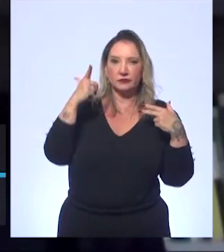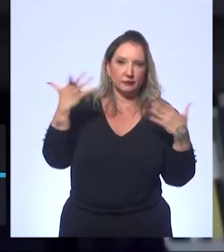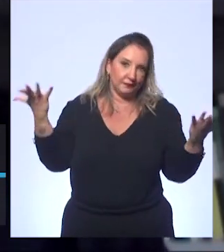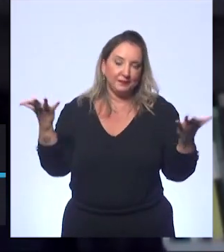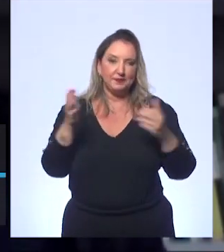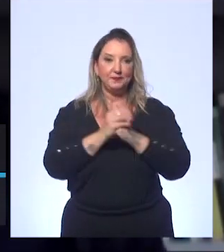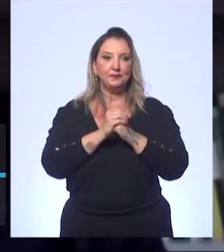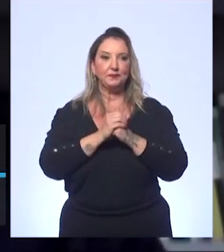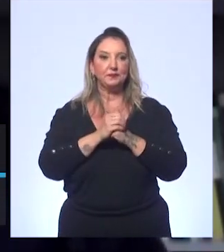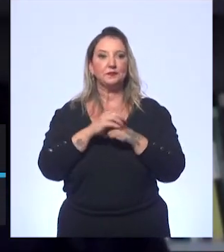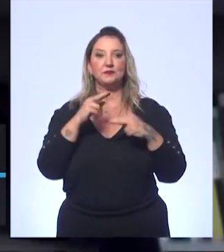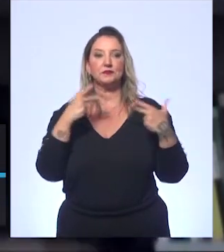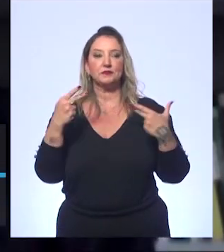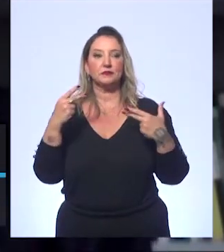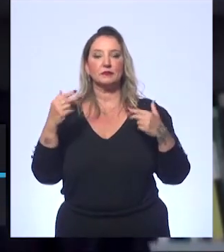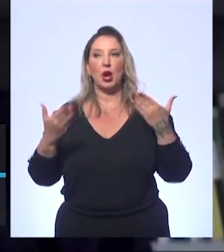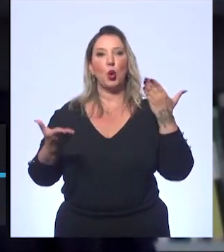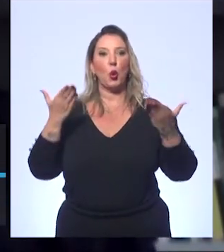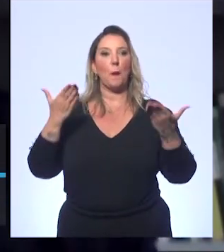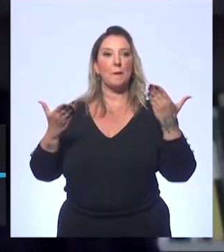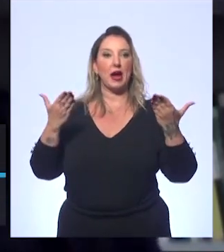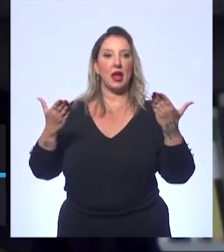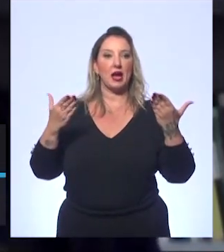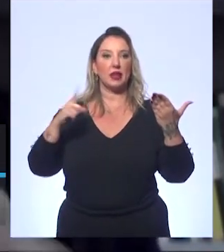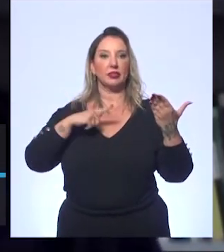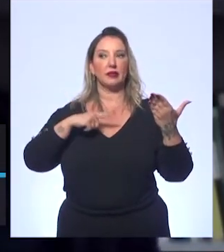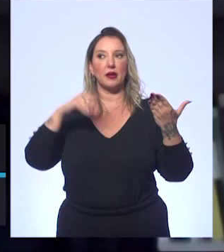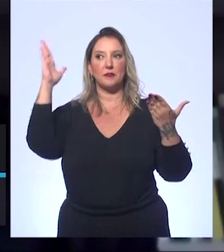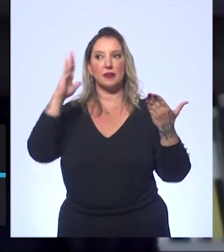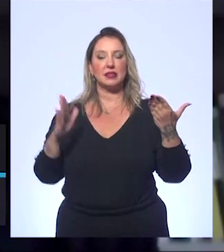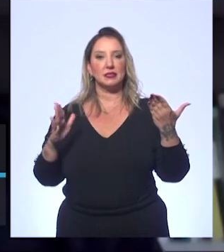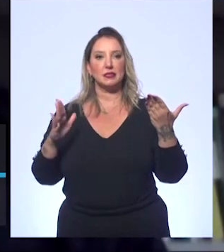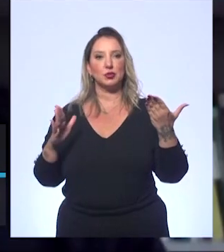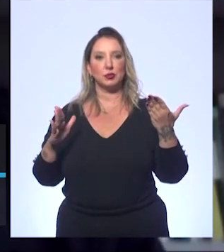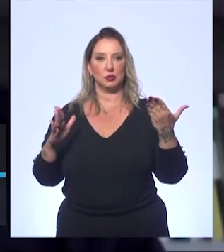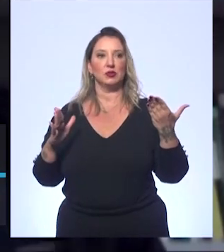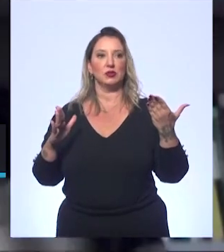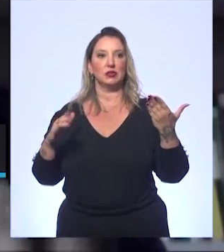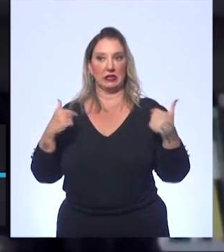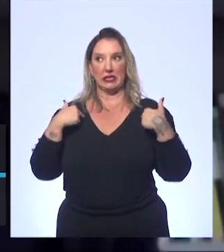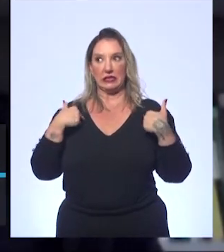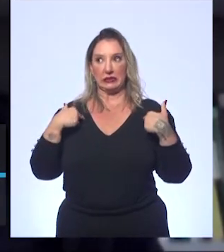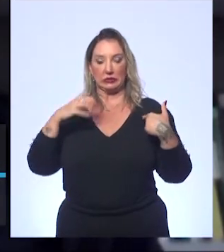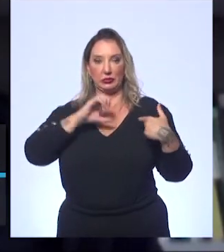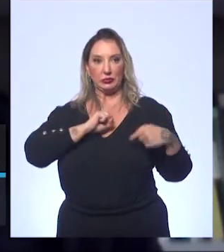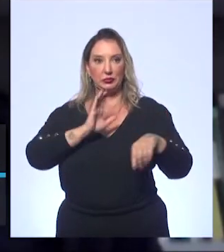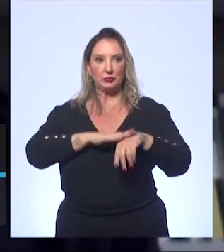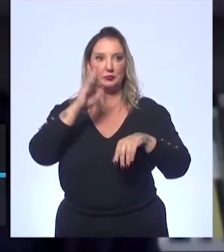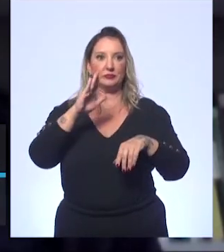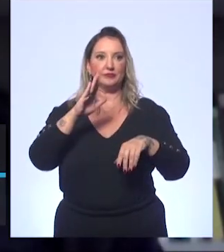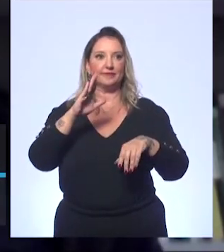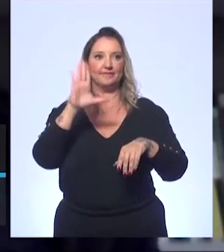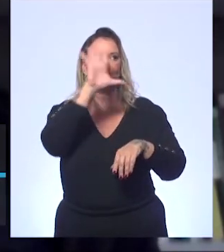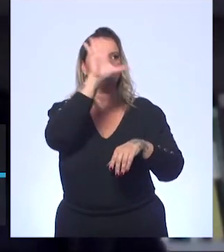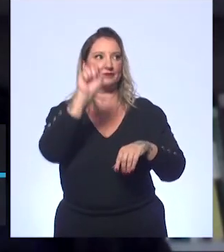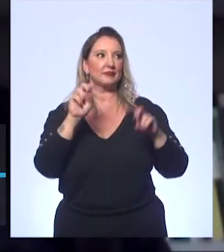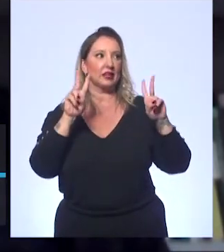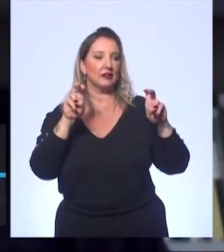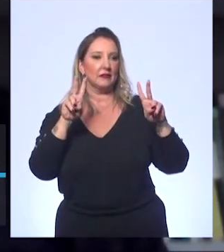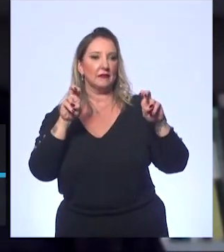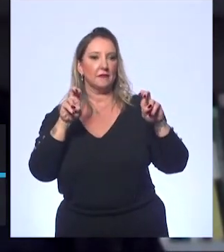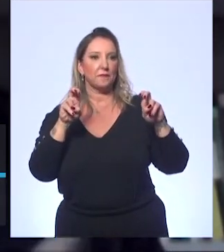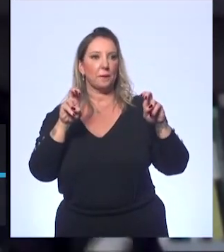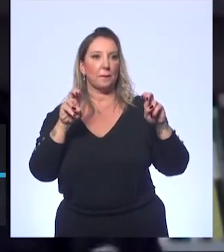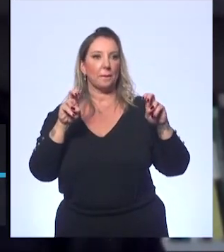cultura, sobretudo para comparar o que tem no Brasil com o que tem no Brasil. Bom, o que eu gosto mais da África é a questão